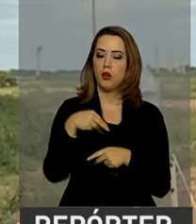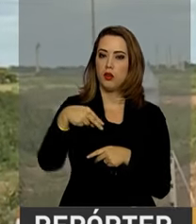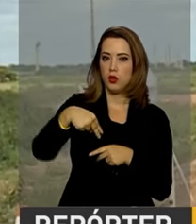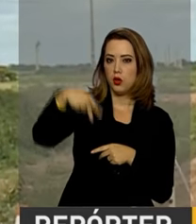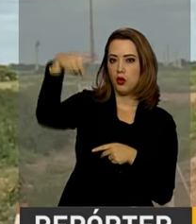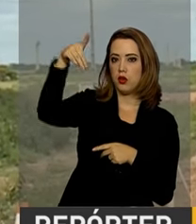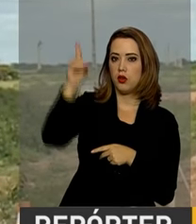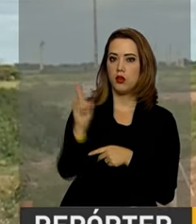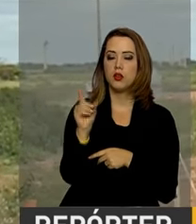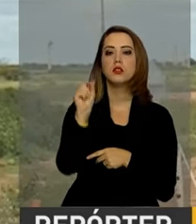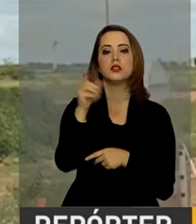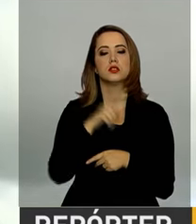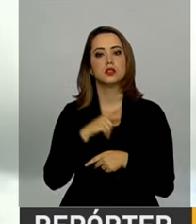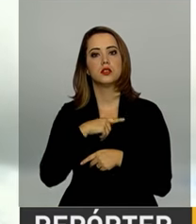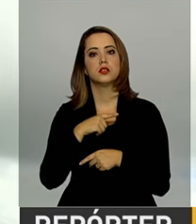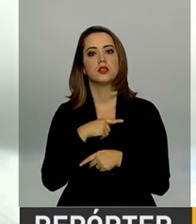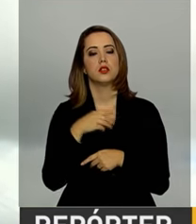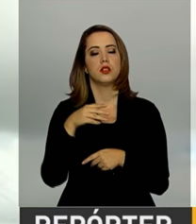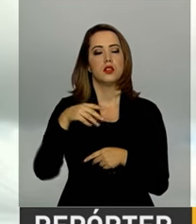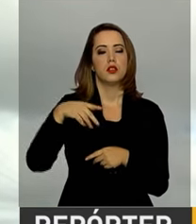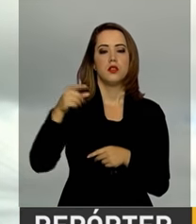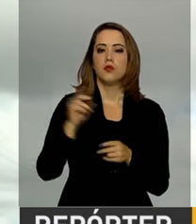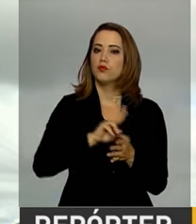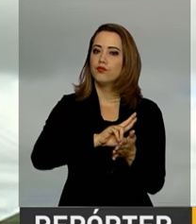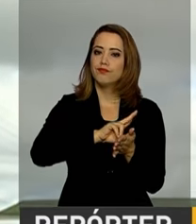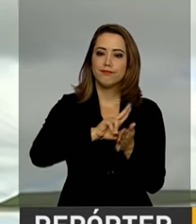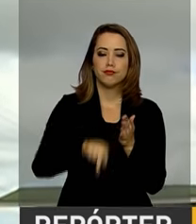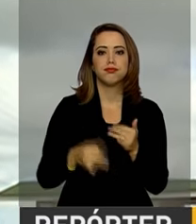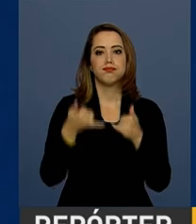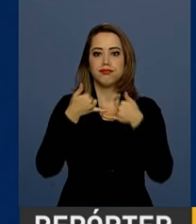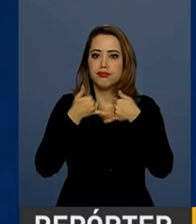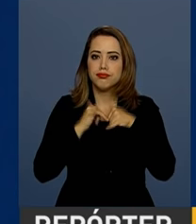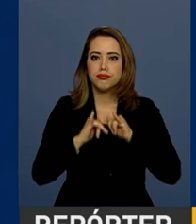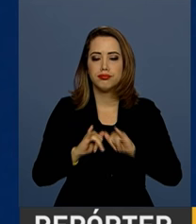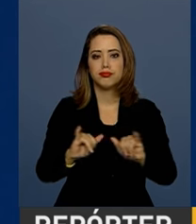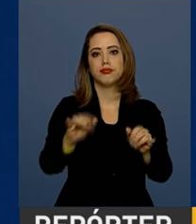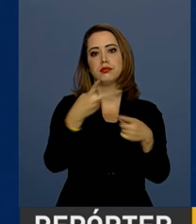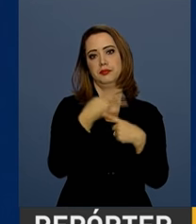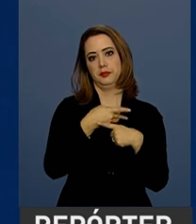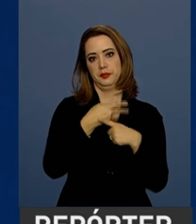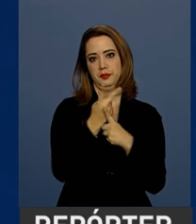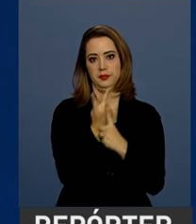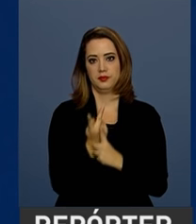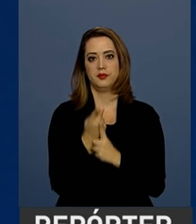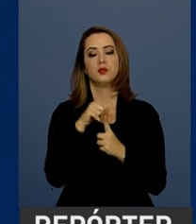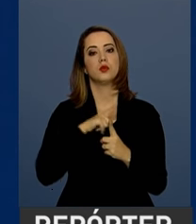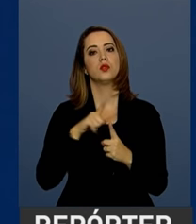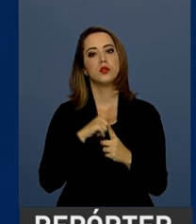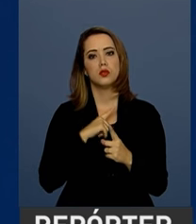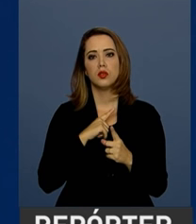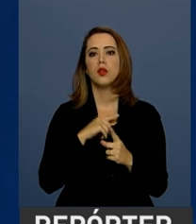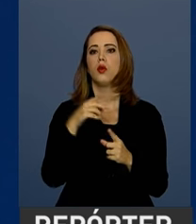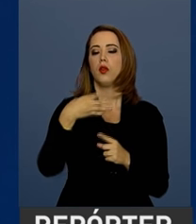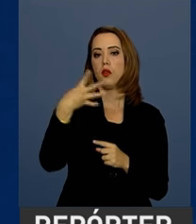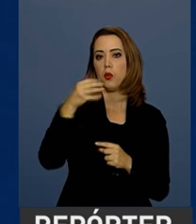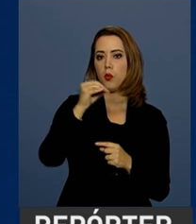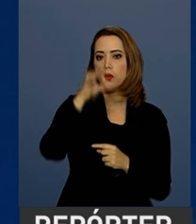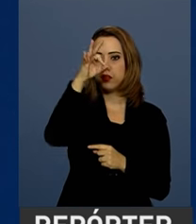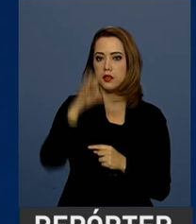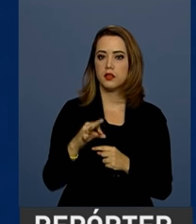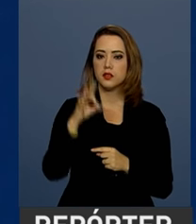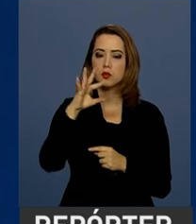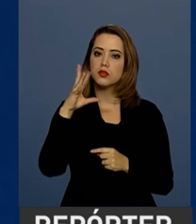3.93 MW por meio de fontes eólicas, o que representa cerca de 40% de toda a